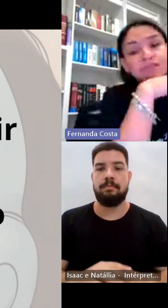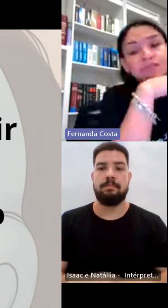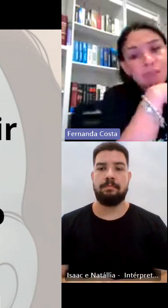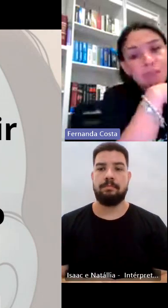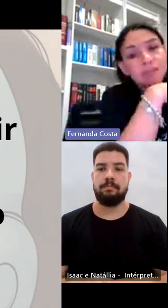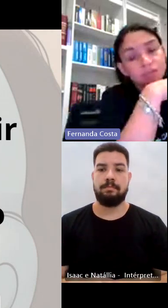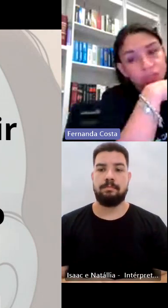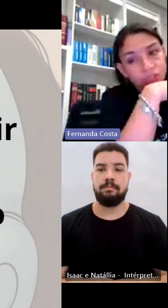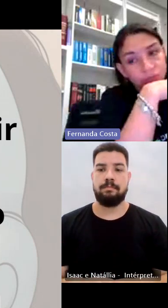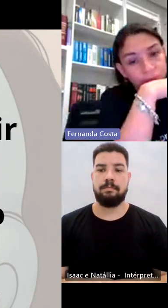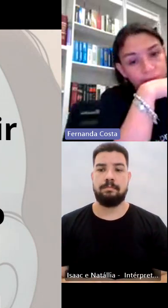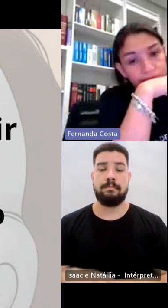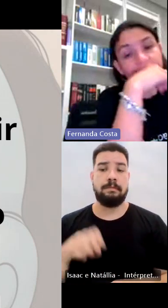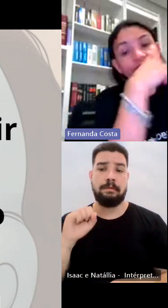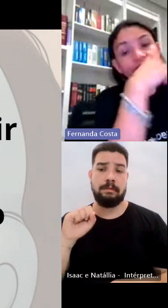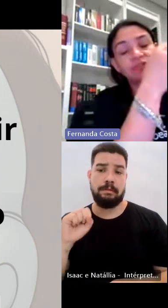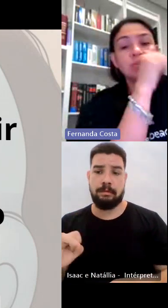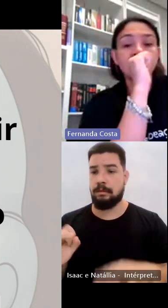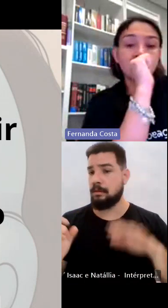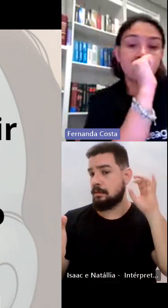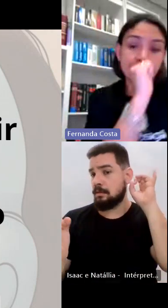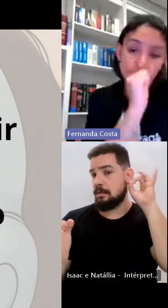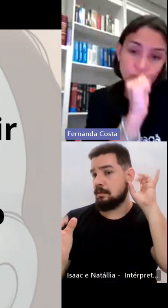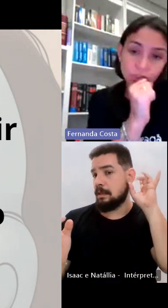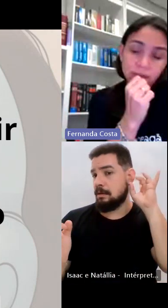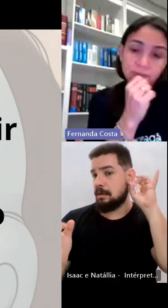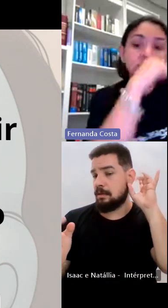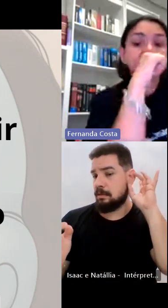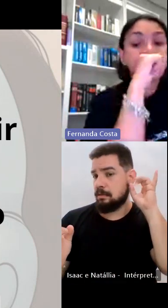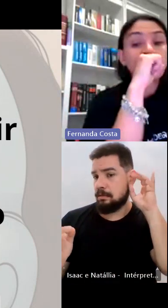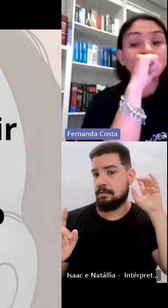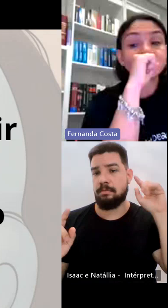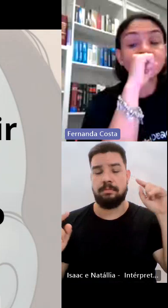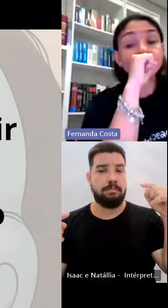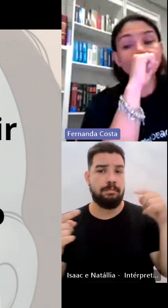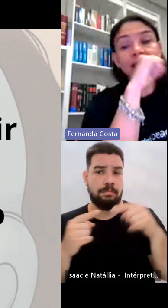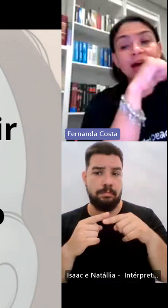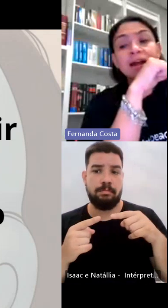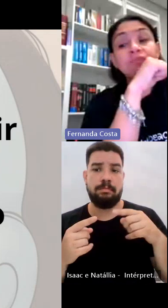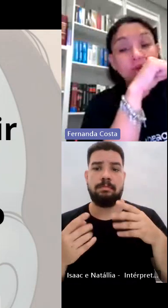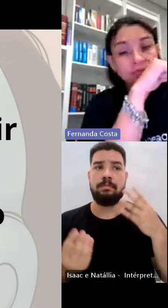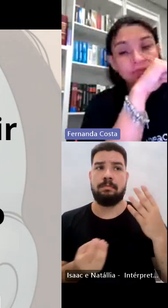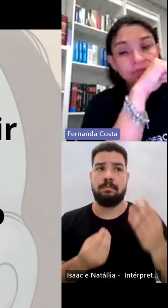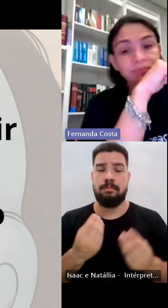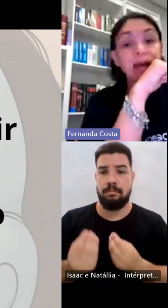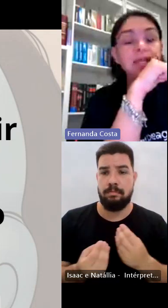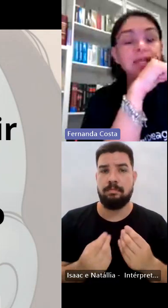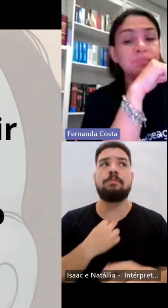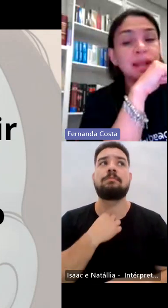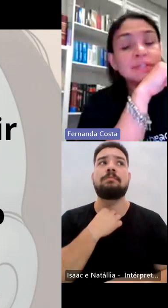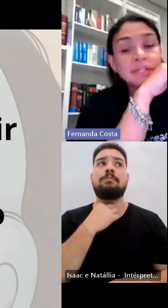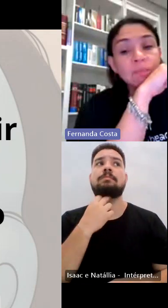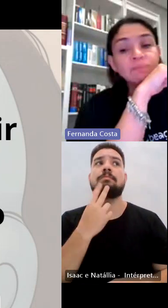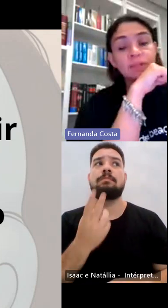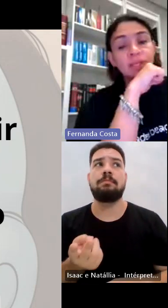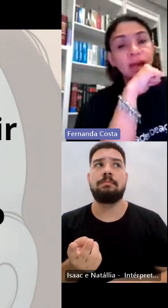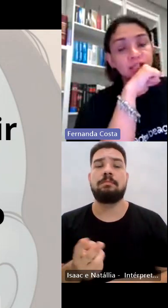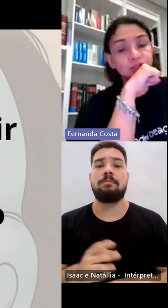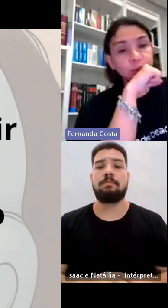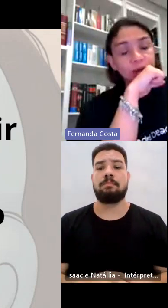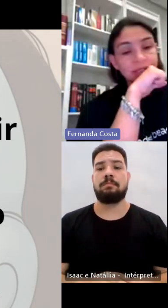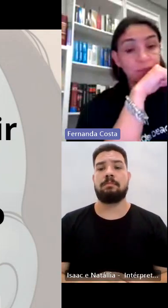Sem o feedback auditivo, é difícil combinar sons e controlar a voz, a respiração